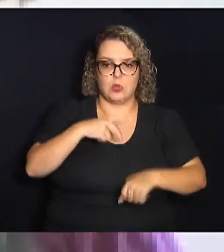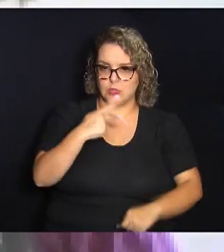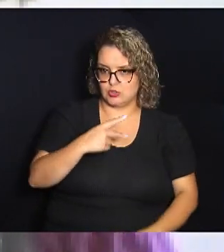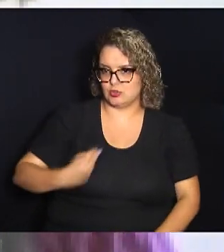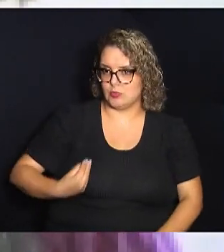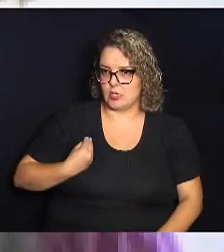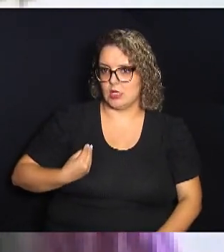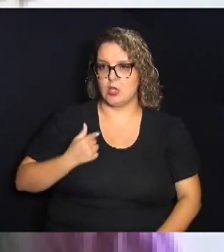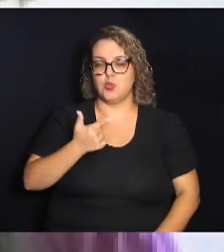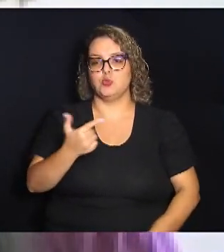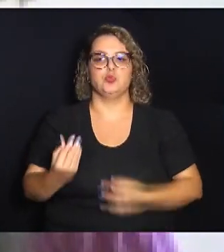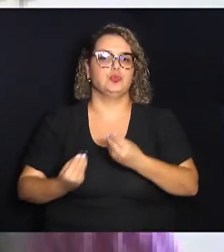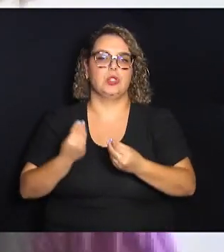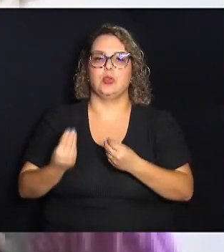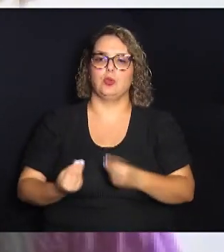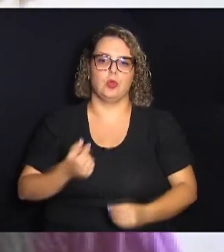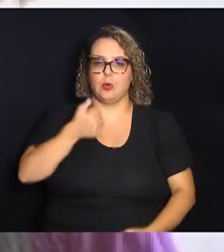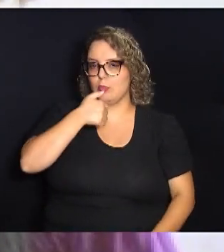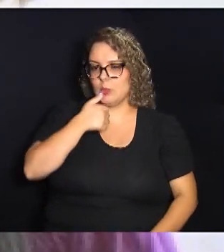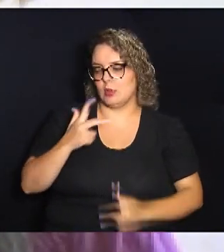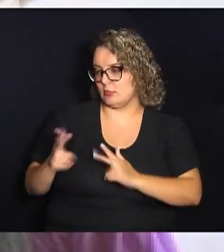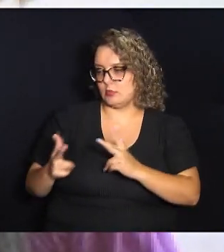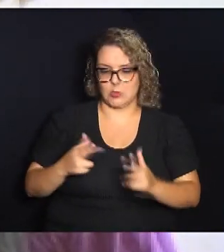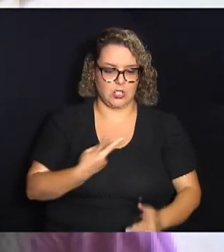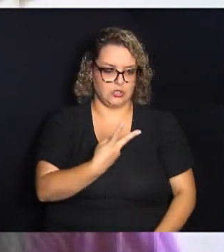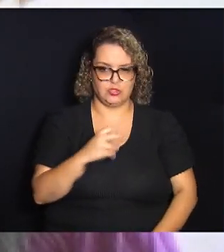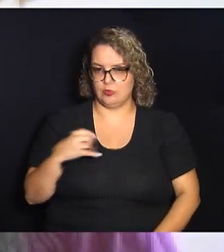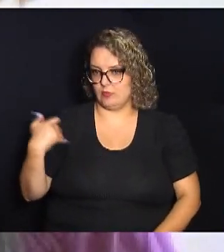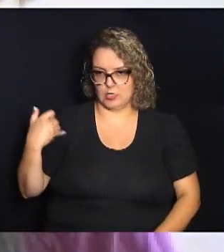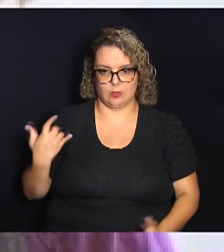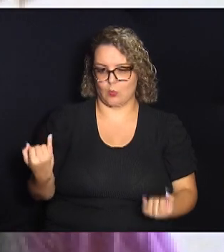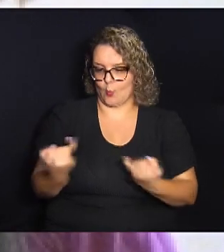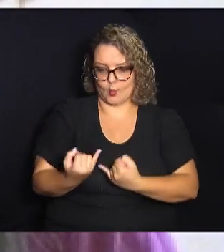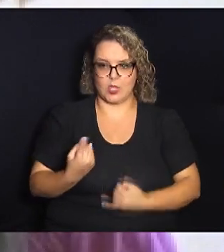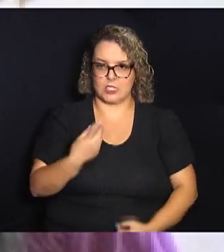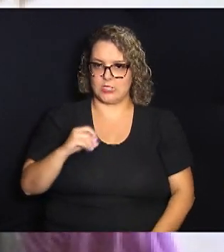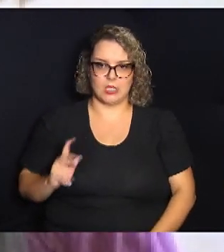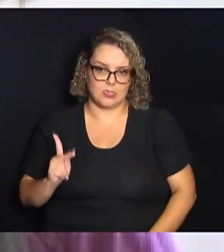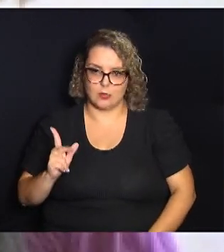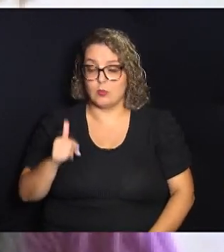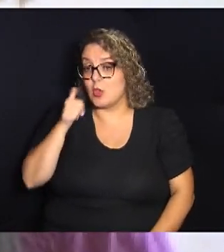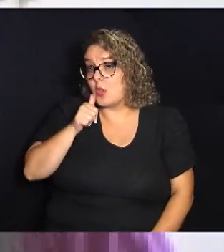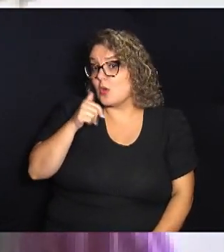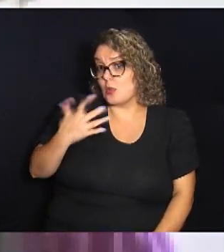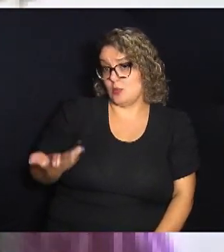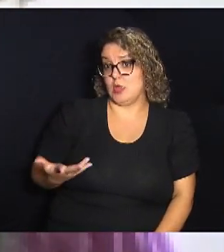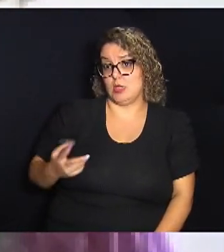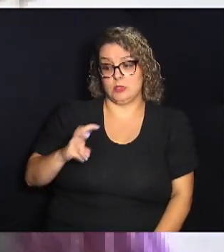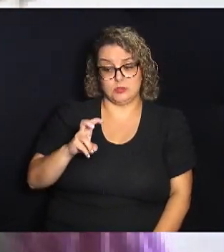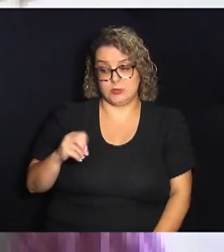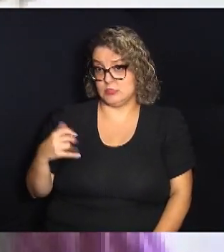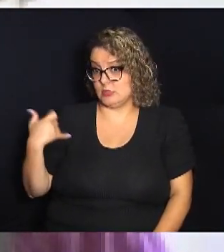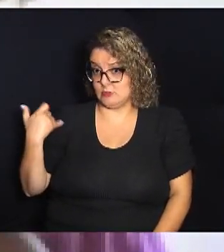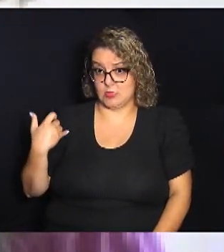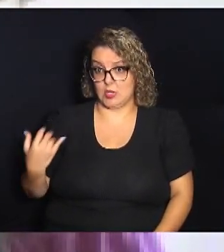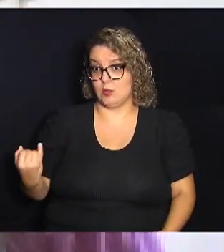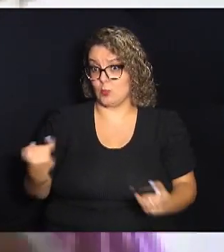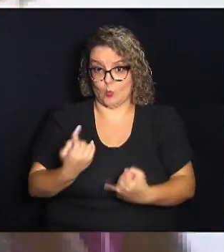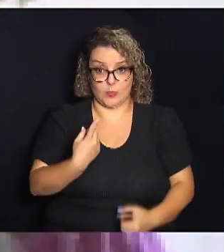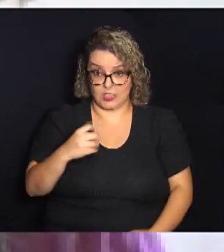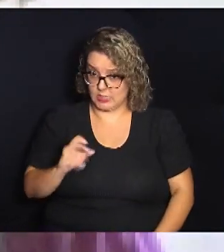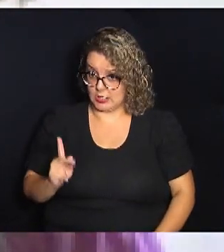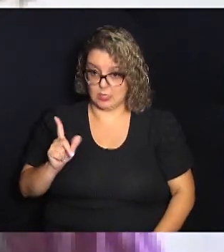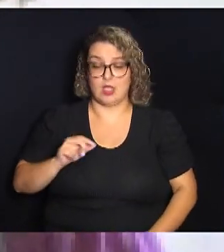porque não dá para ser a mesma dieta para uma pessoa de 20 anos que quer emagrecer 10 quilos, para uma mulher de 50 anos que quer emagrecer 10 quilos.